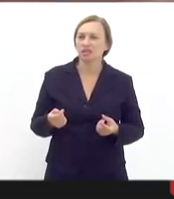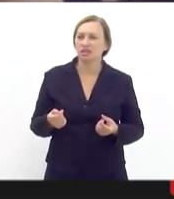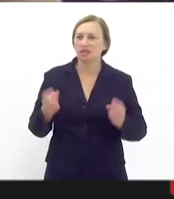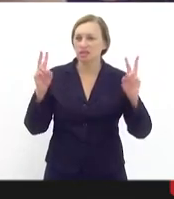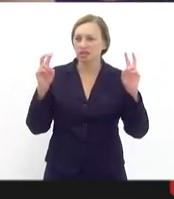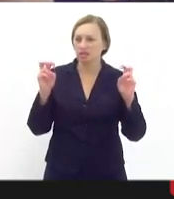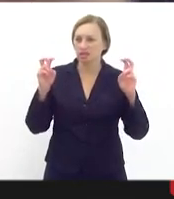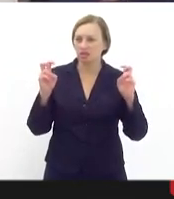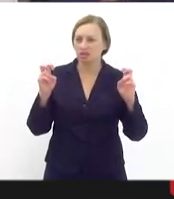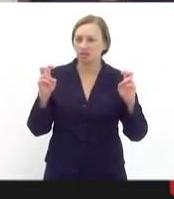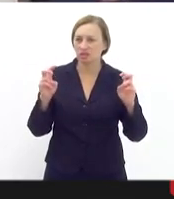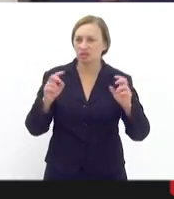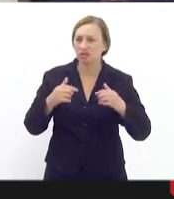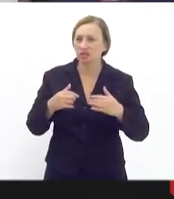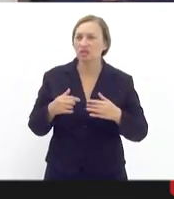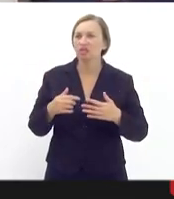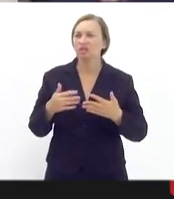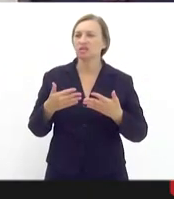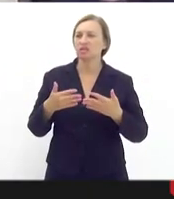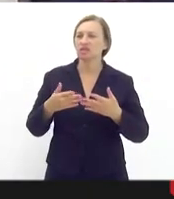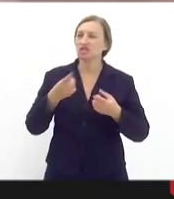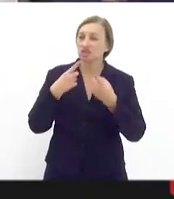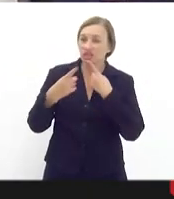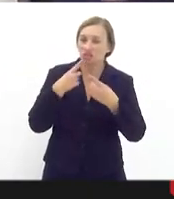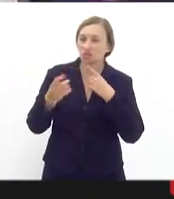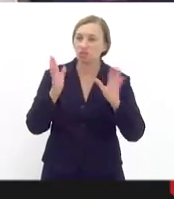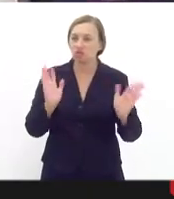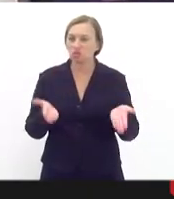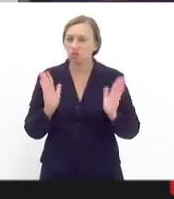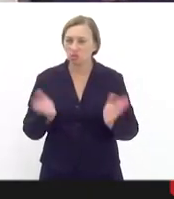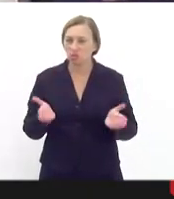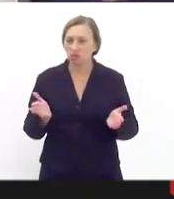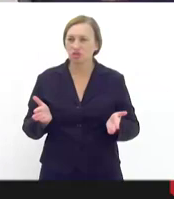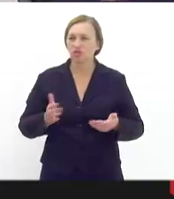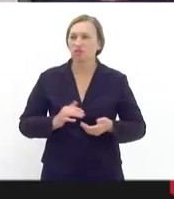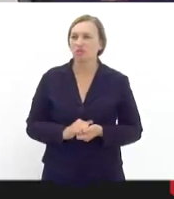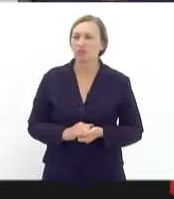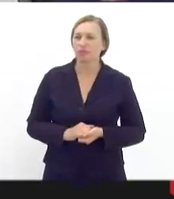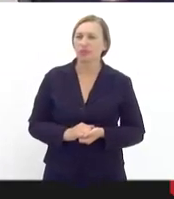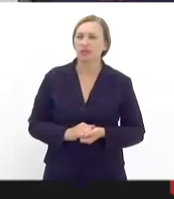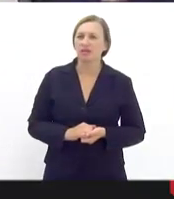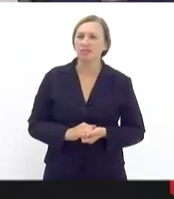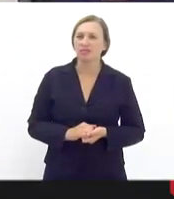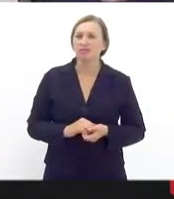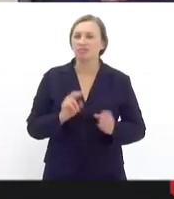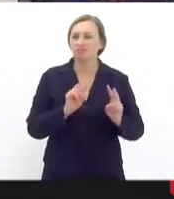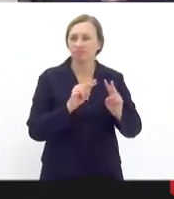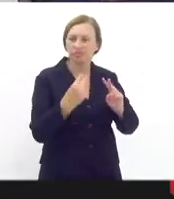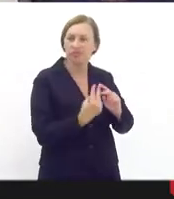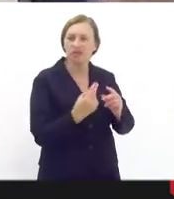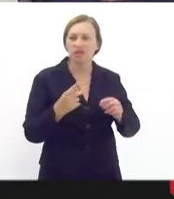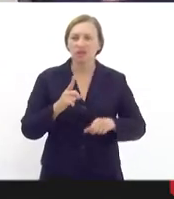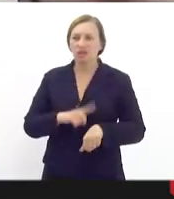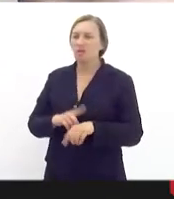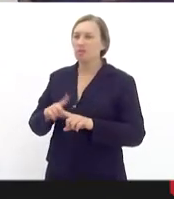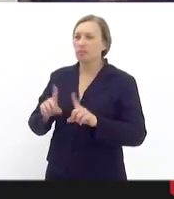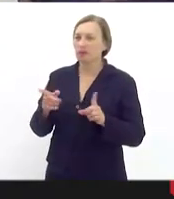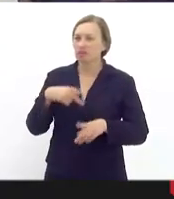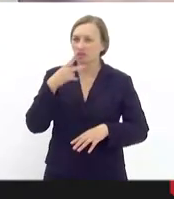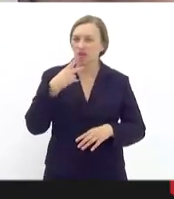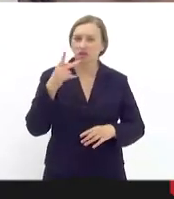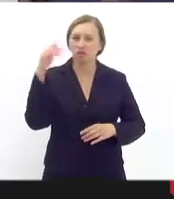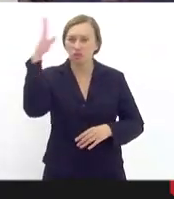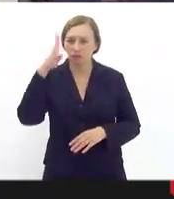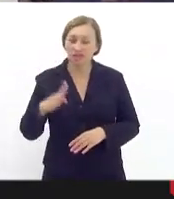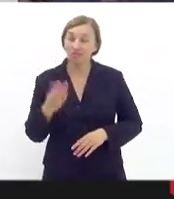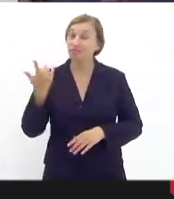deu um certo revertério. A gente está discutindo o efeito colateral da cultura digital nesse momento, mas eu digo que o Brasil,